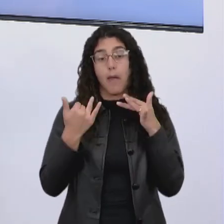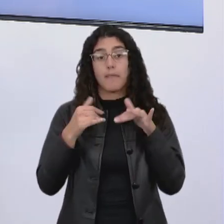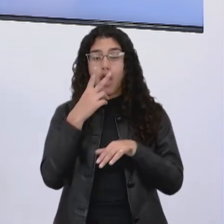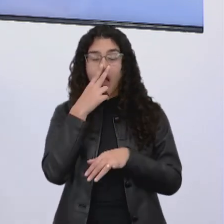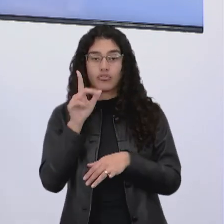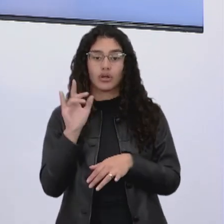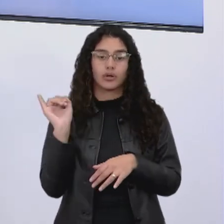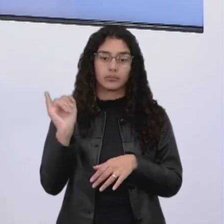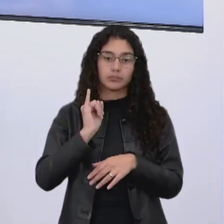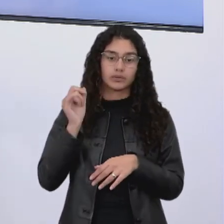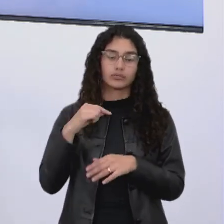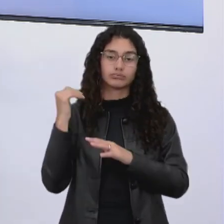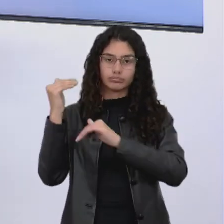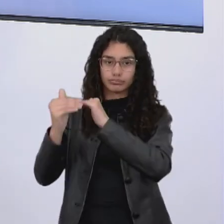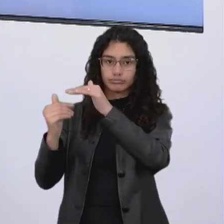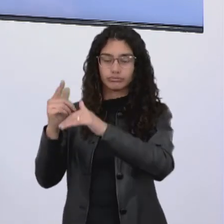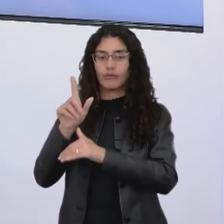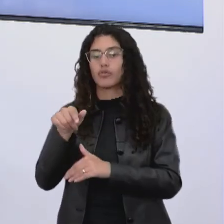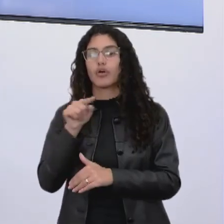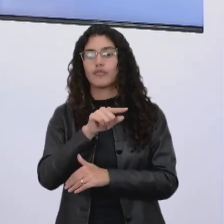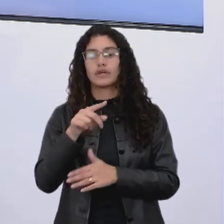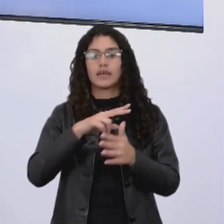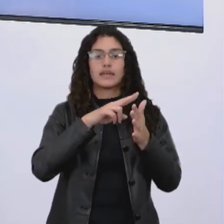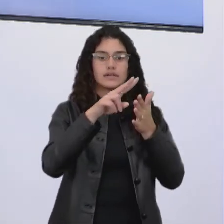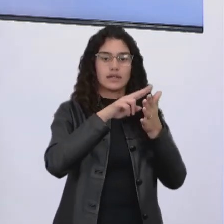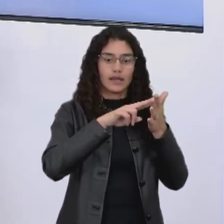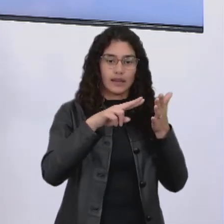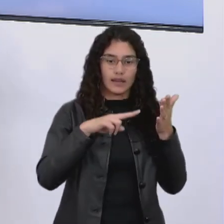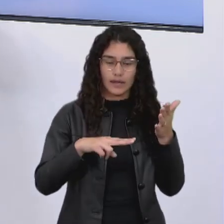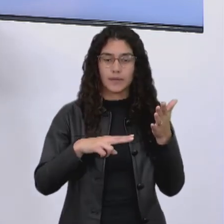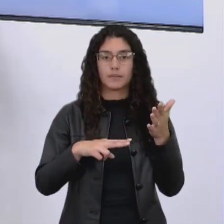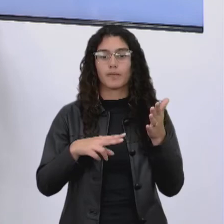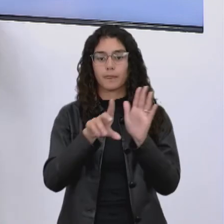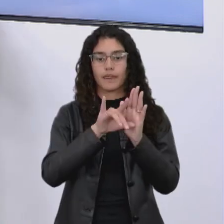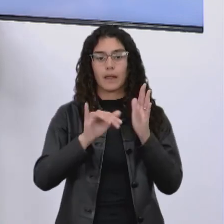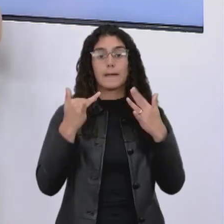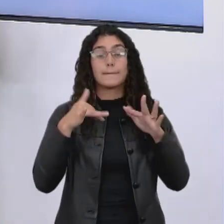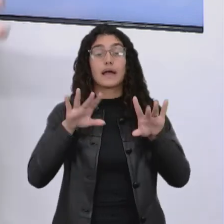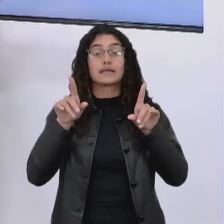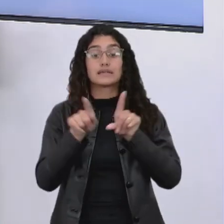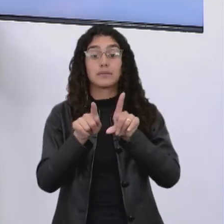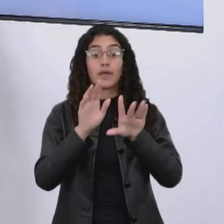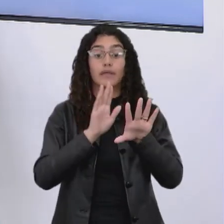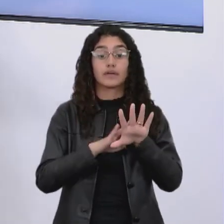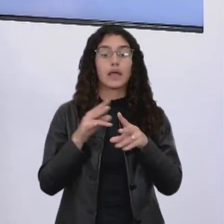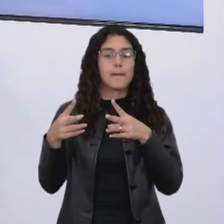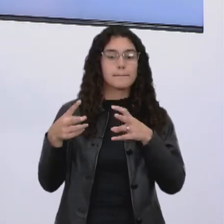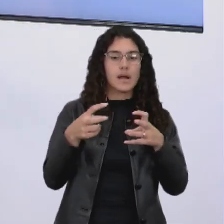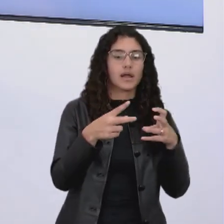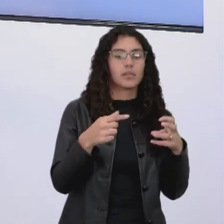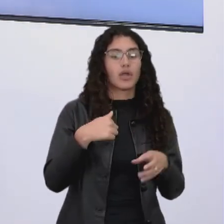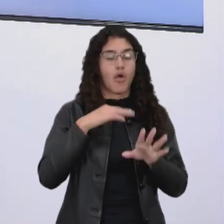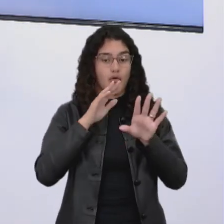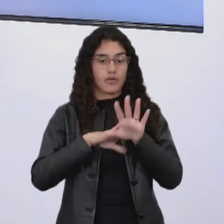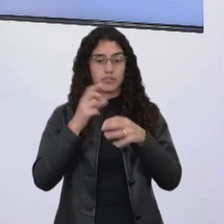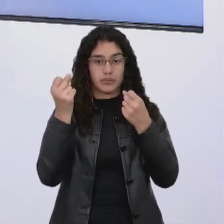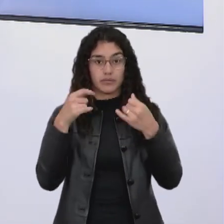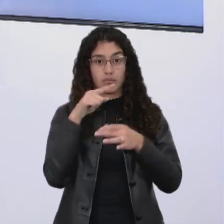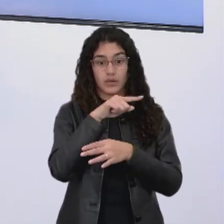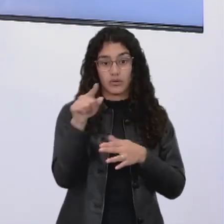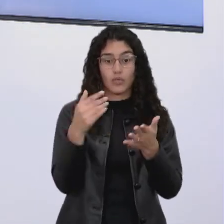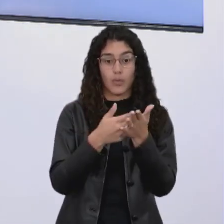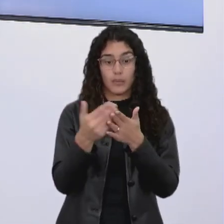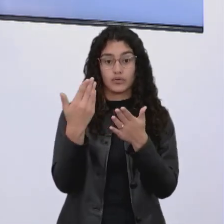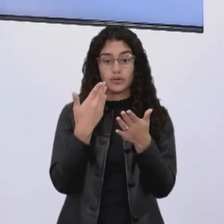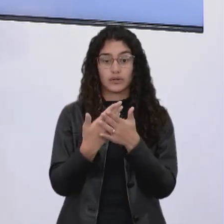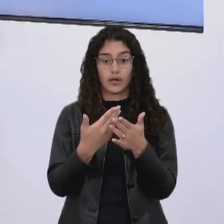que é importante desse processo é não só vocês lerem essa lei, mas fazerem essa análise que eu falei para vocês no começo da